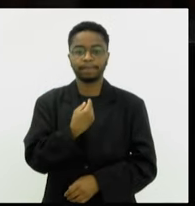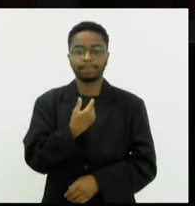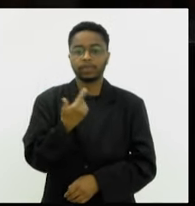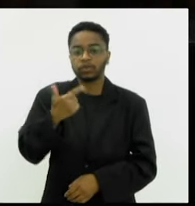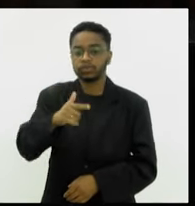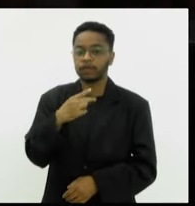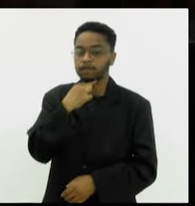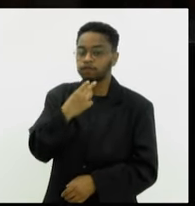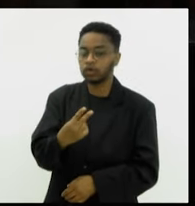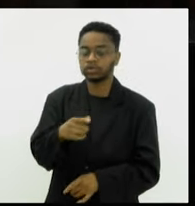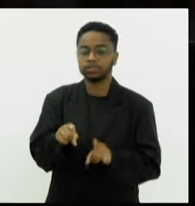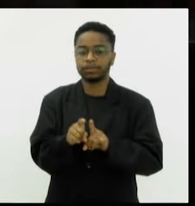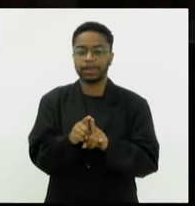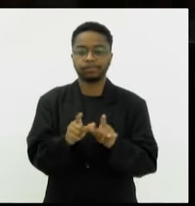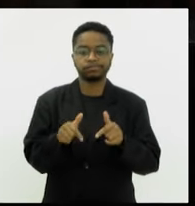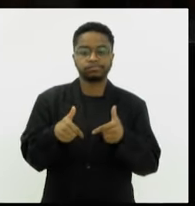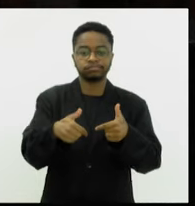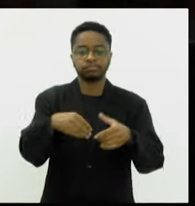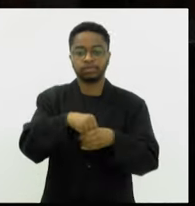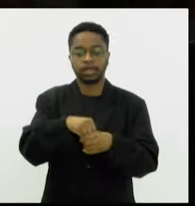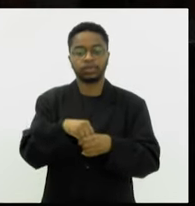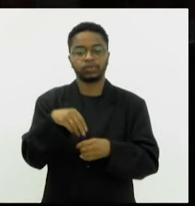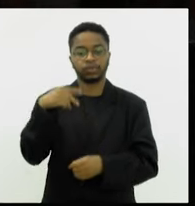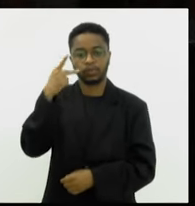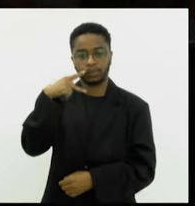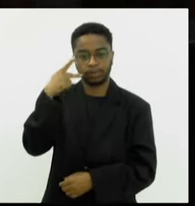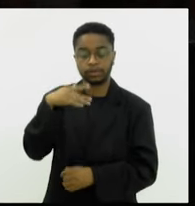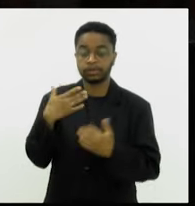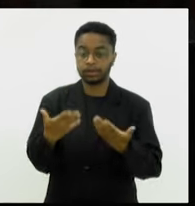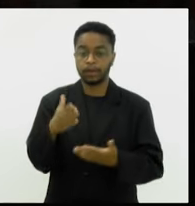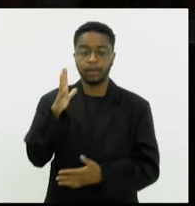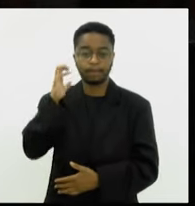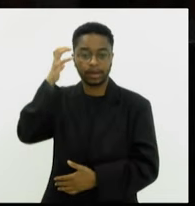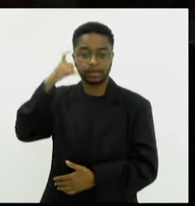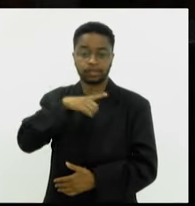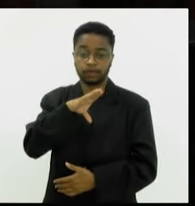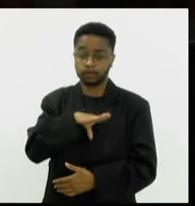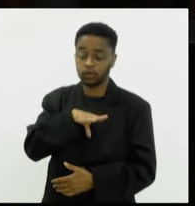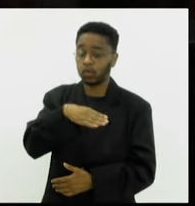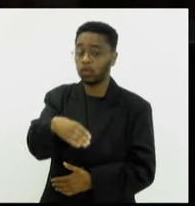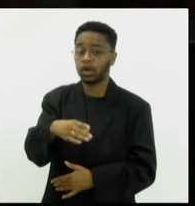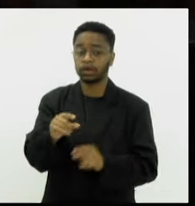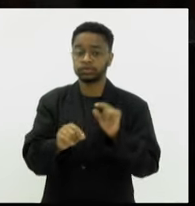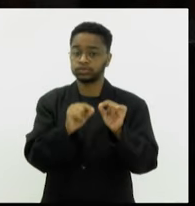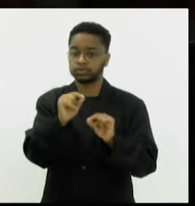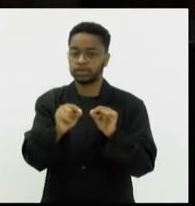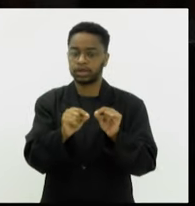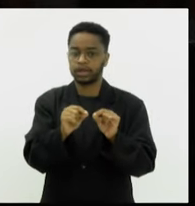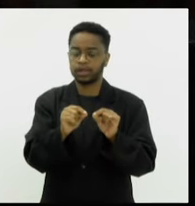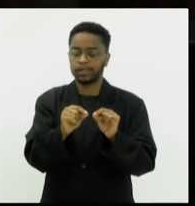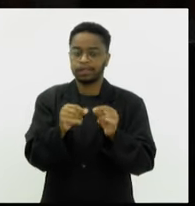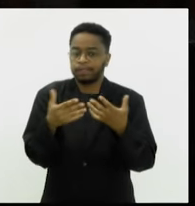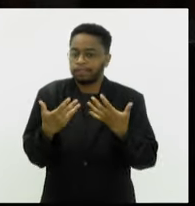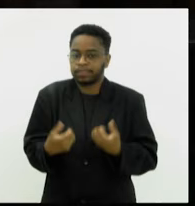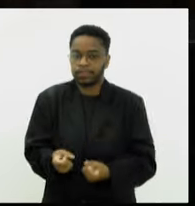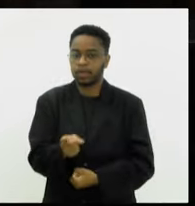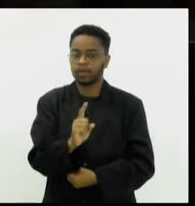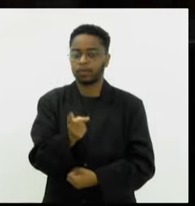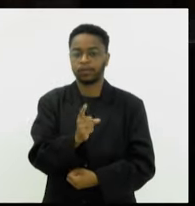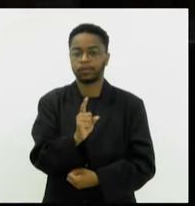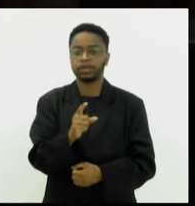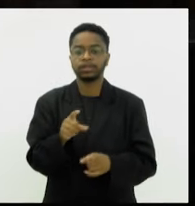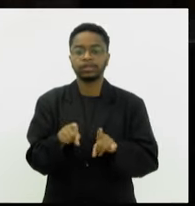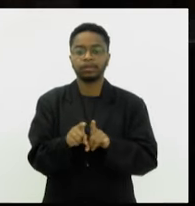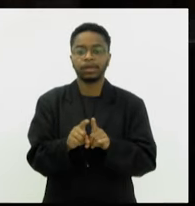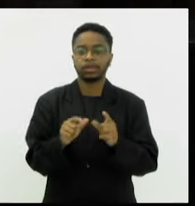e vez dentro dos parlamentos. Então, Marielle ousou a não se convencer ou a não fazer